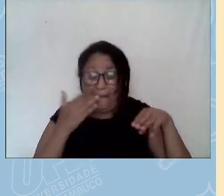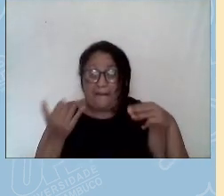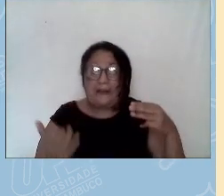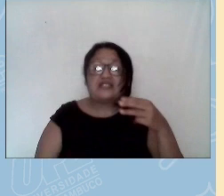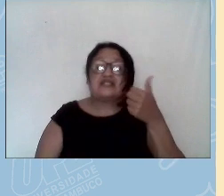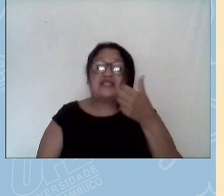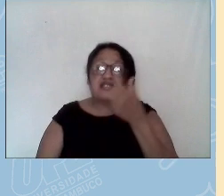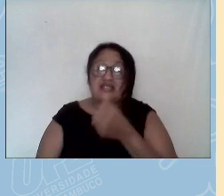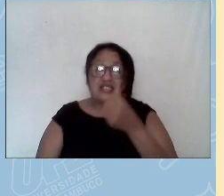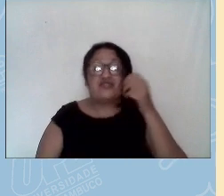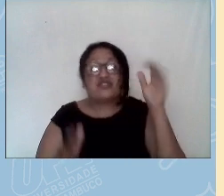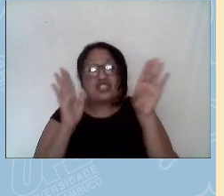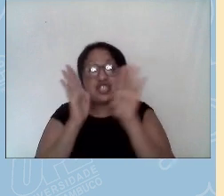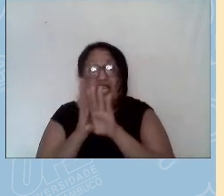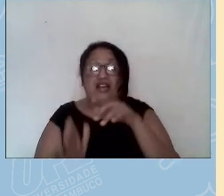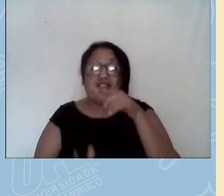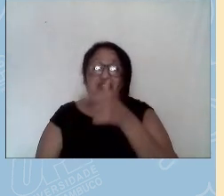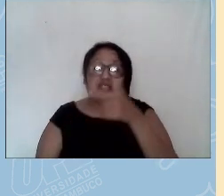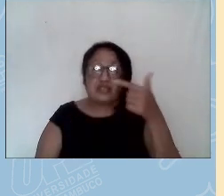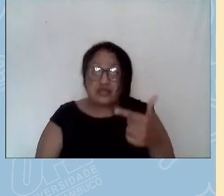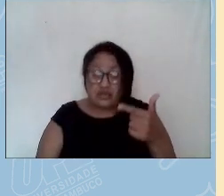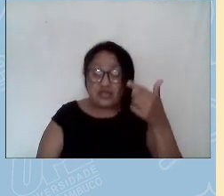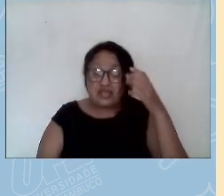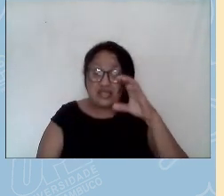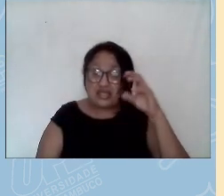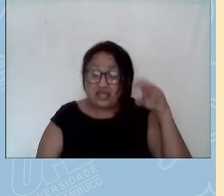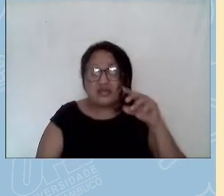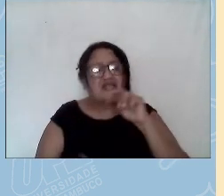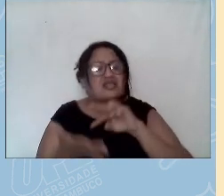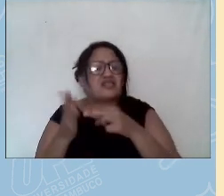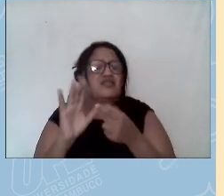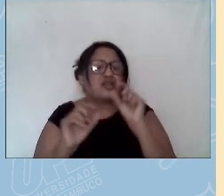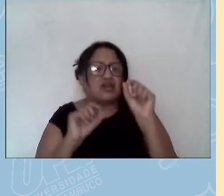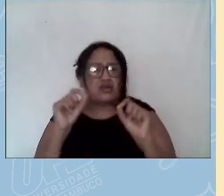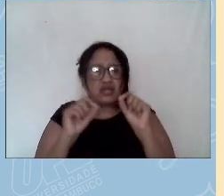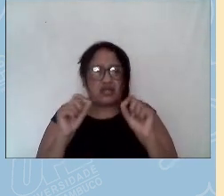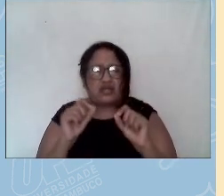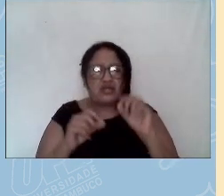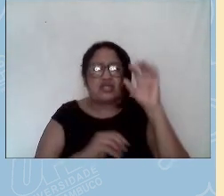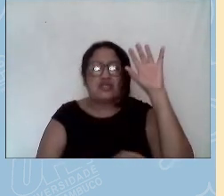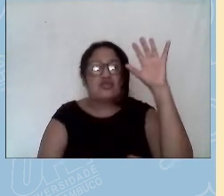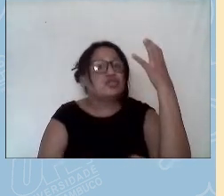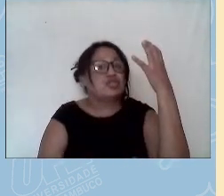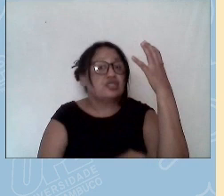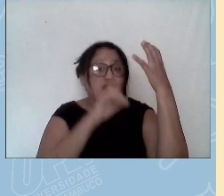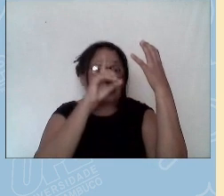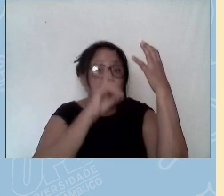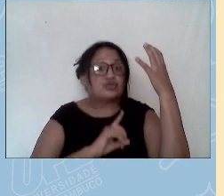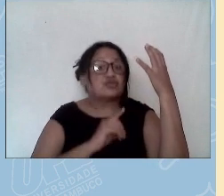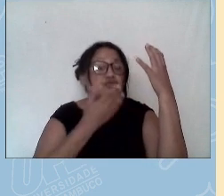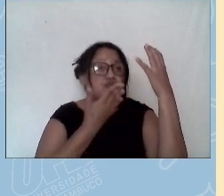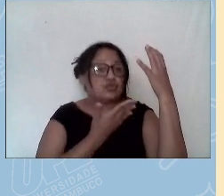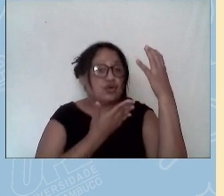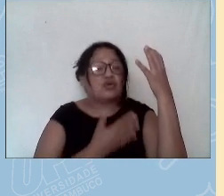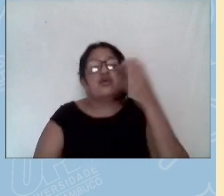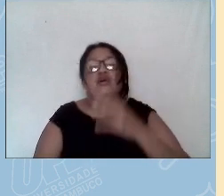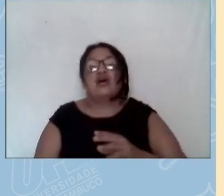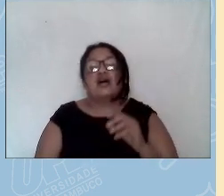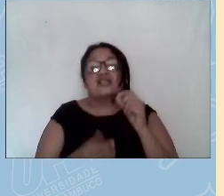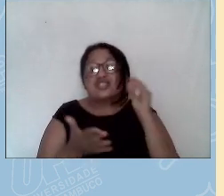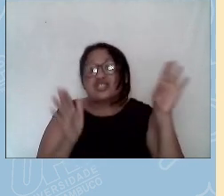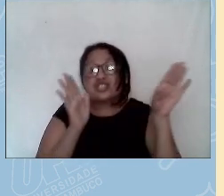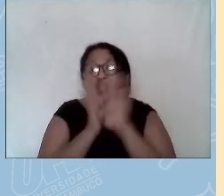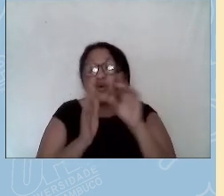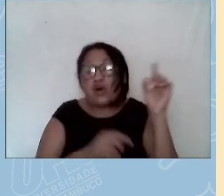chegar a 22 centímetros o é que isso quer dizer? que o girassol alcançou uma altura de